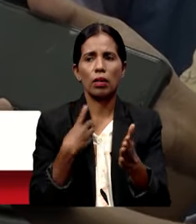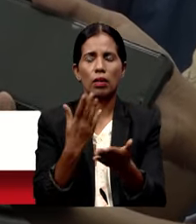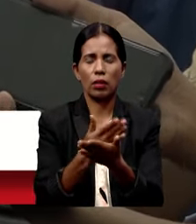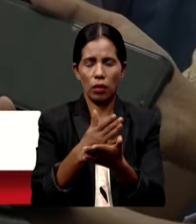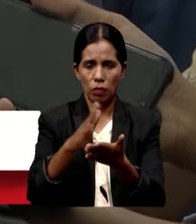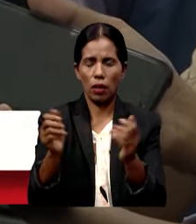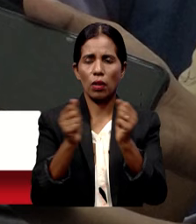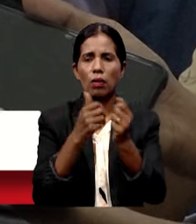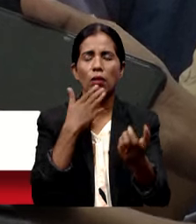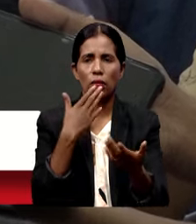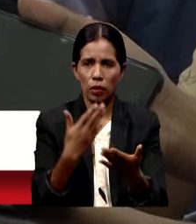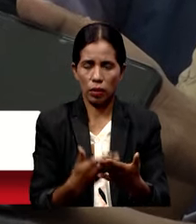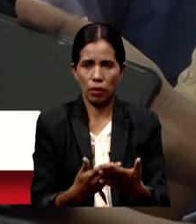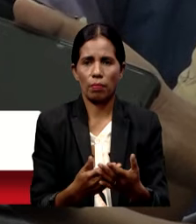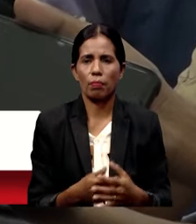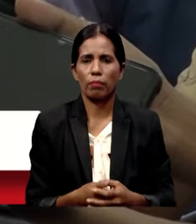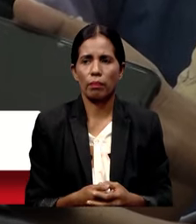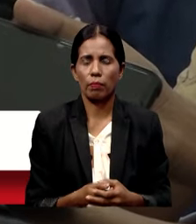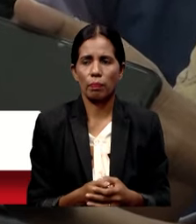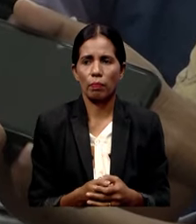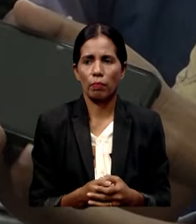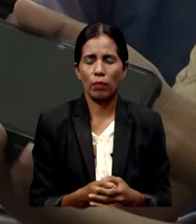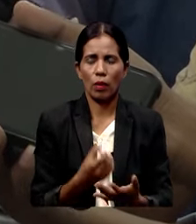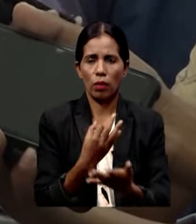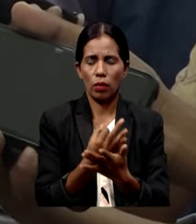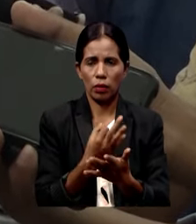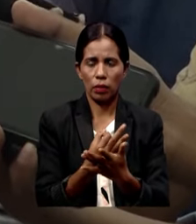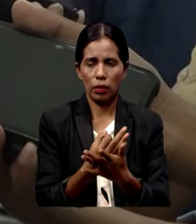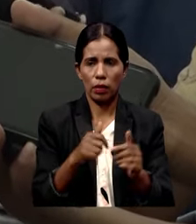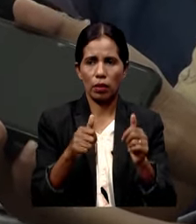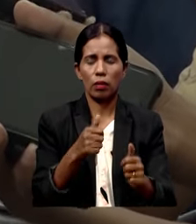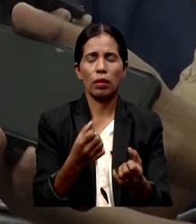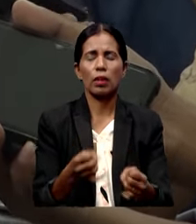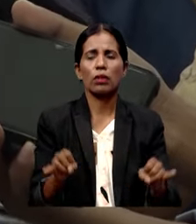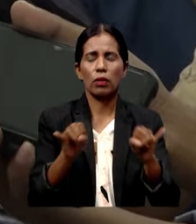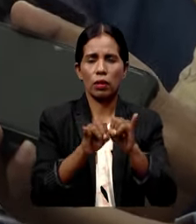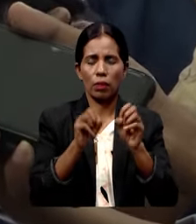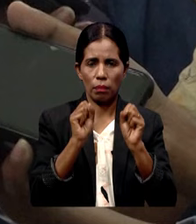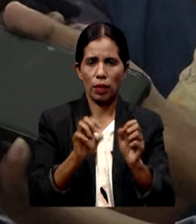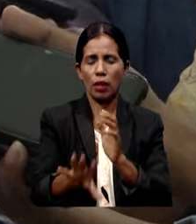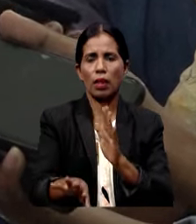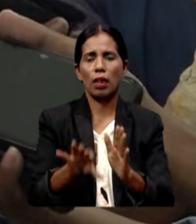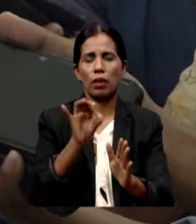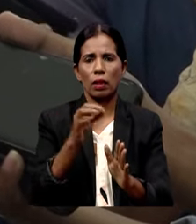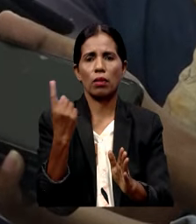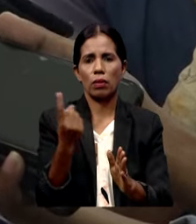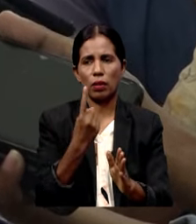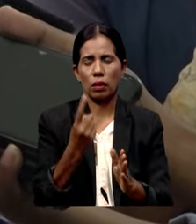dia se ita faje de dia osamento irane cada en san bel retan de